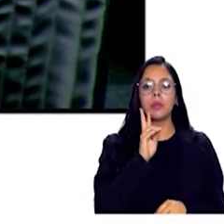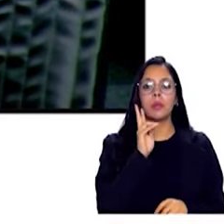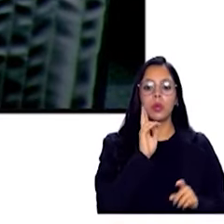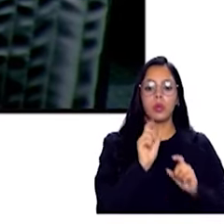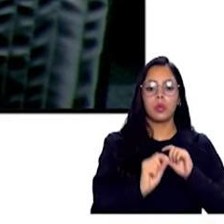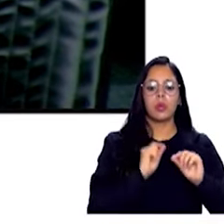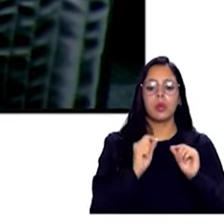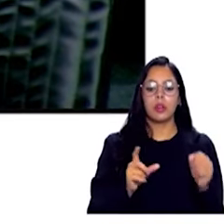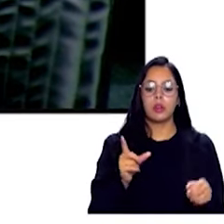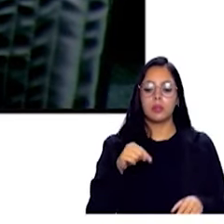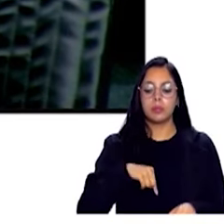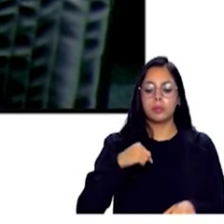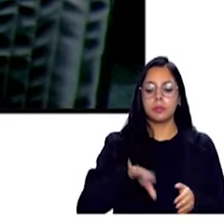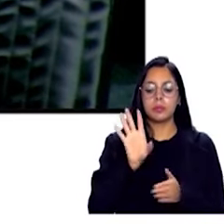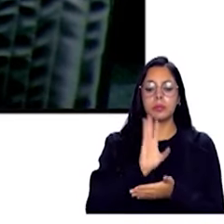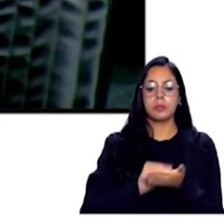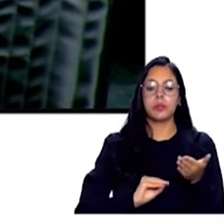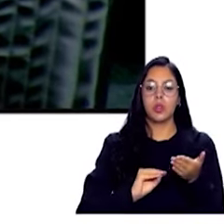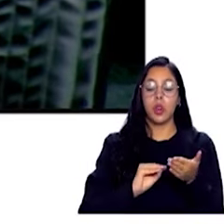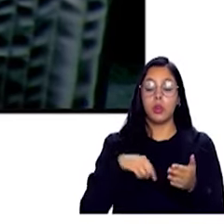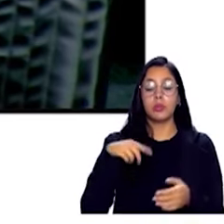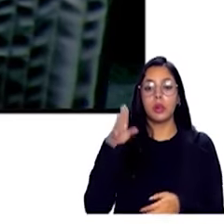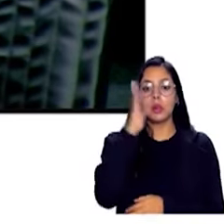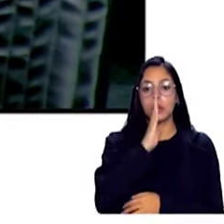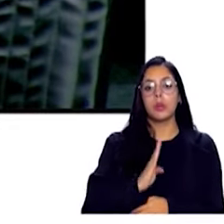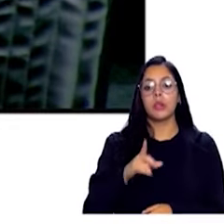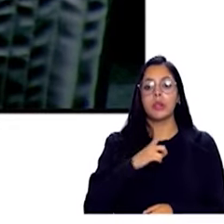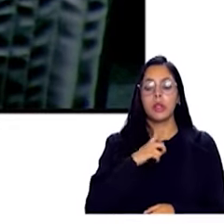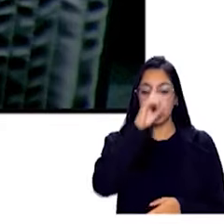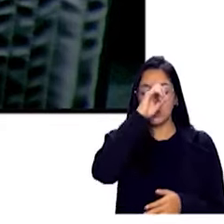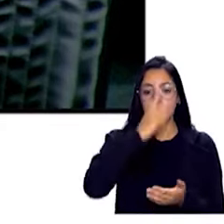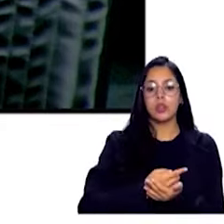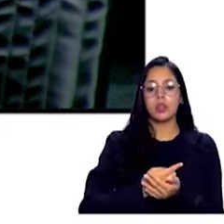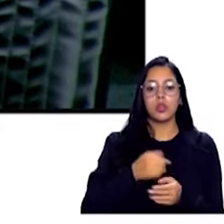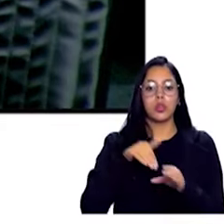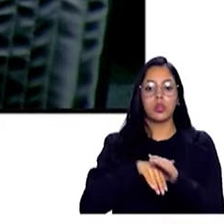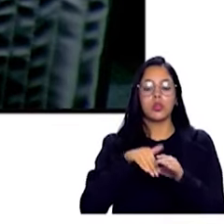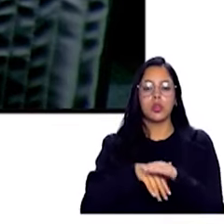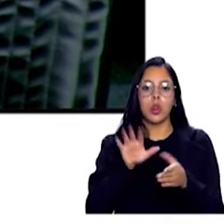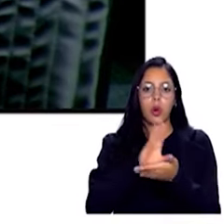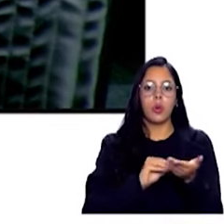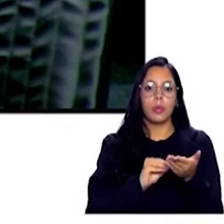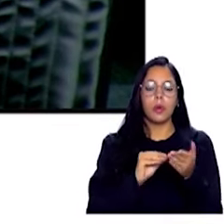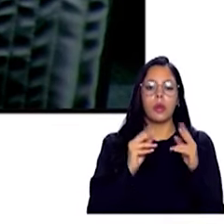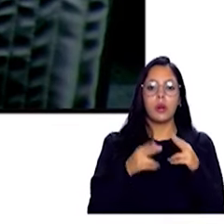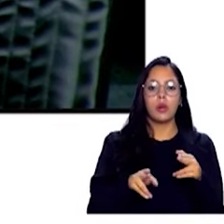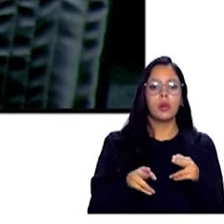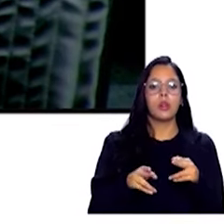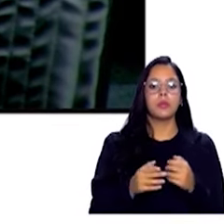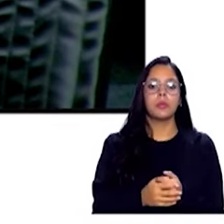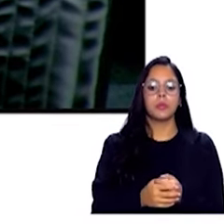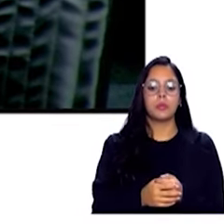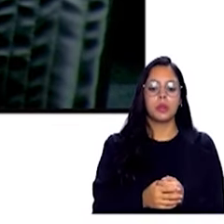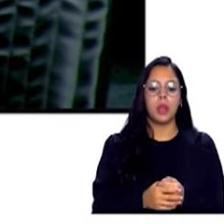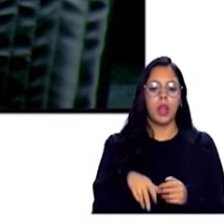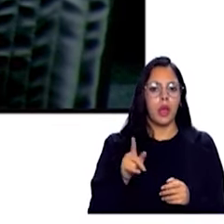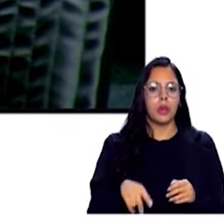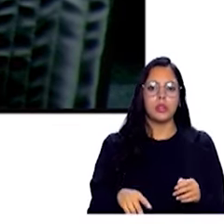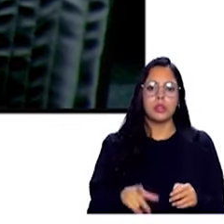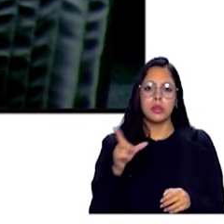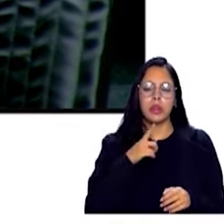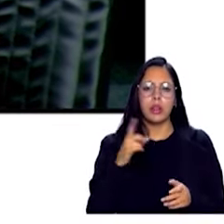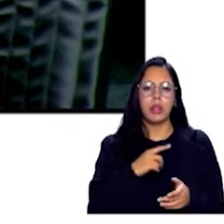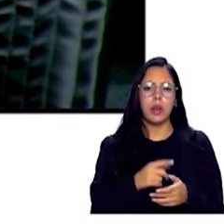brasileiro as decisões obrigatórias esses precedentes vinculantes não geram efeitos erga omnis para que possam